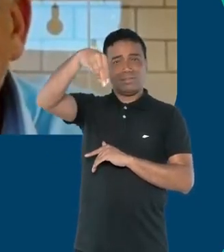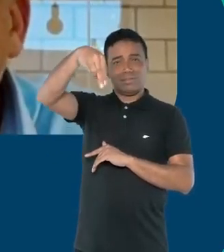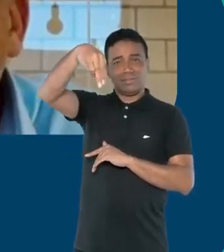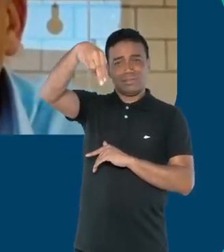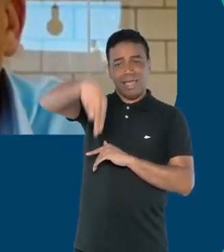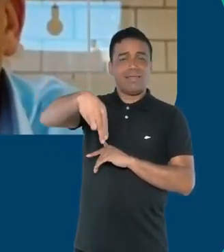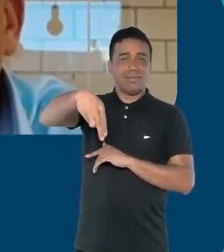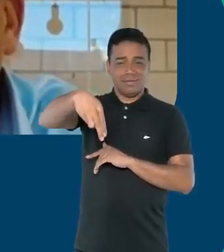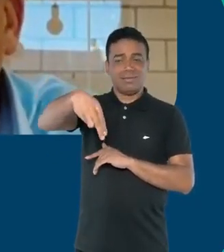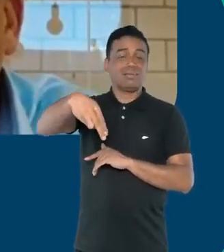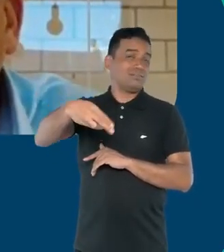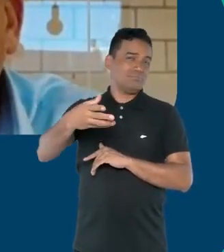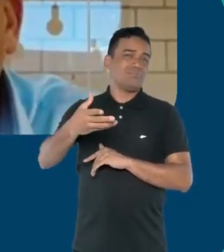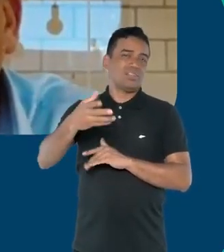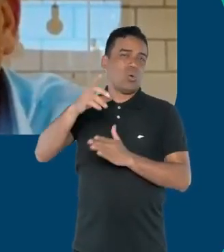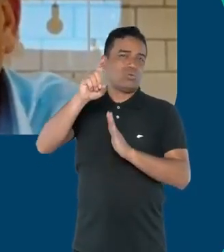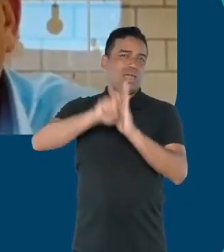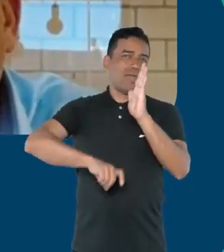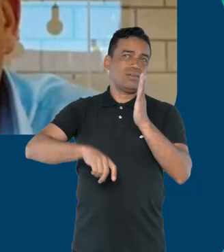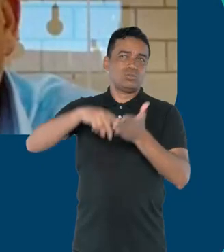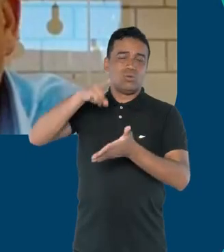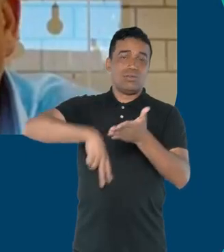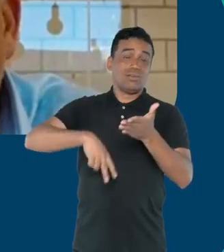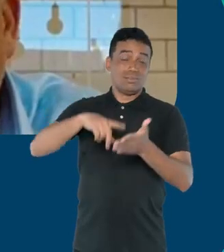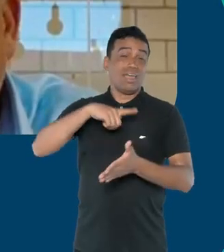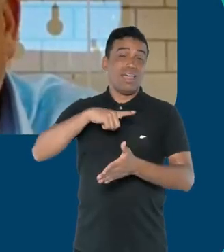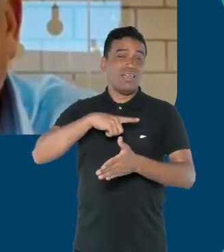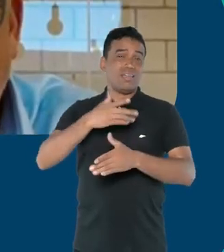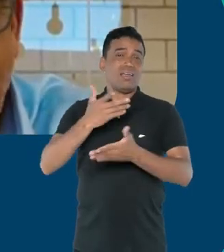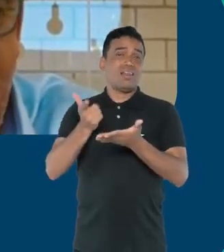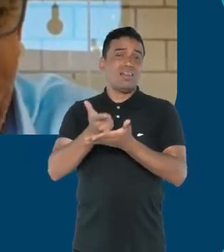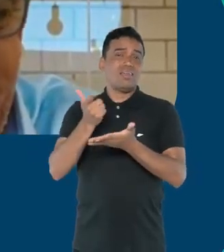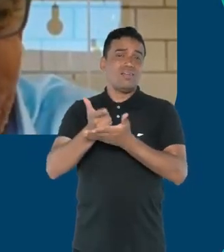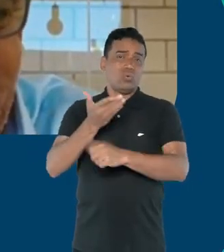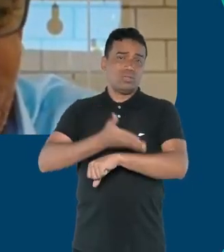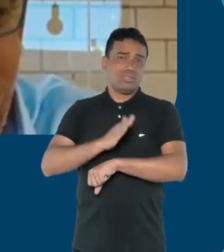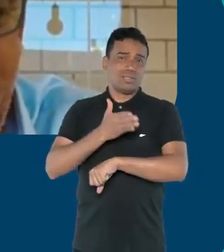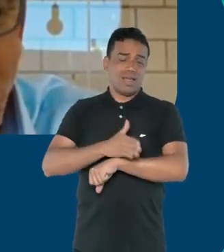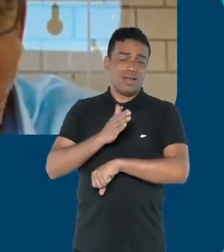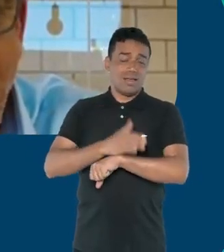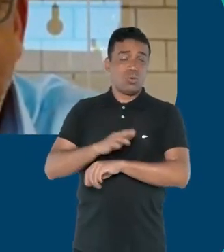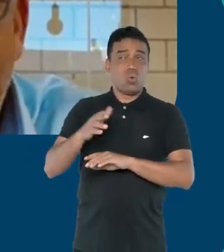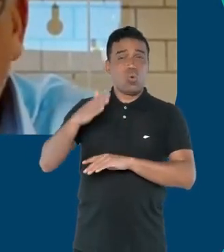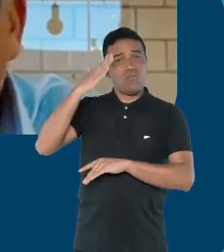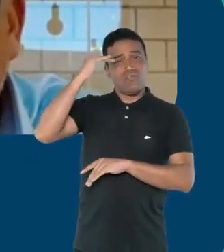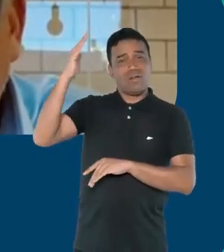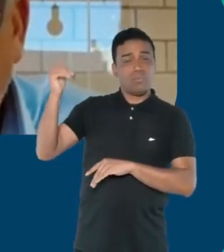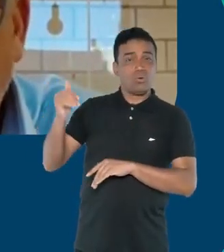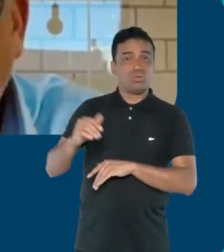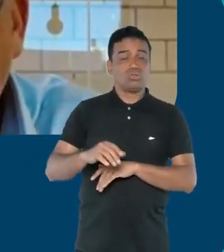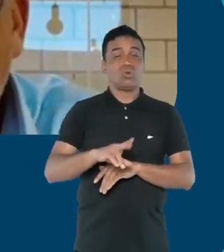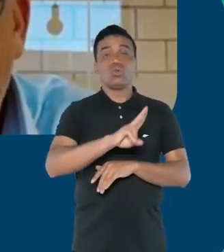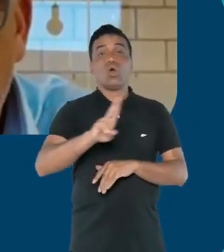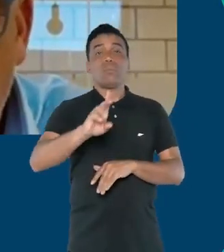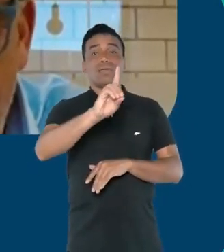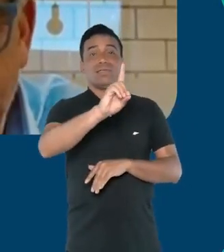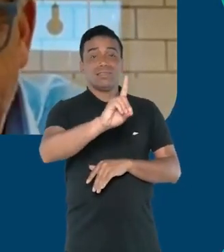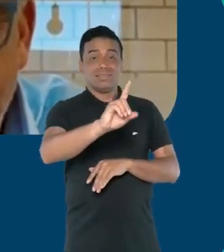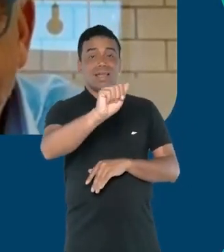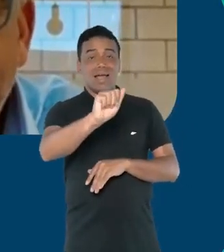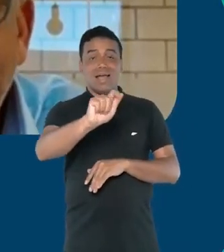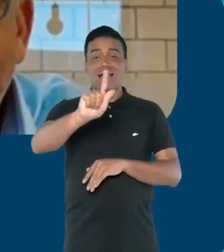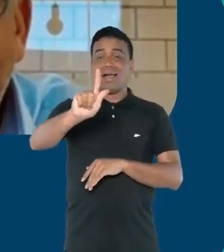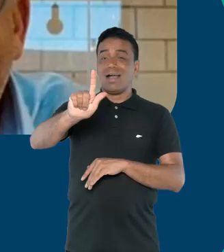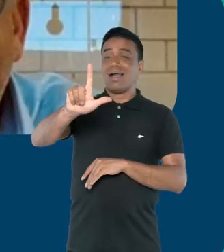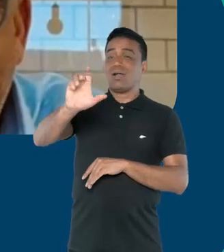ensaios, né? Tem um ensaio dele muito conhecido, chamado Da Glória, né, o Sobre a